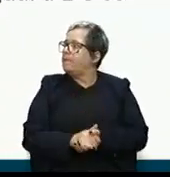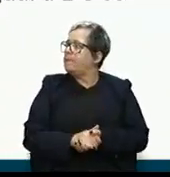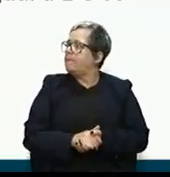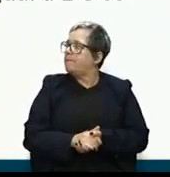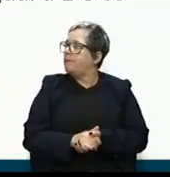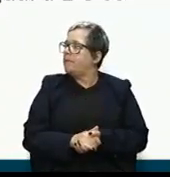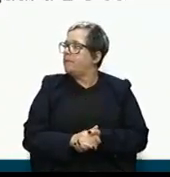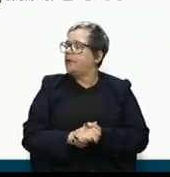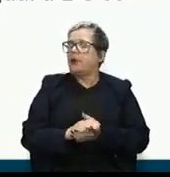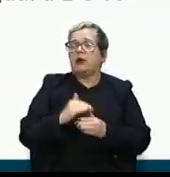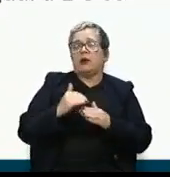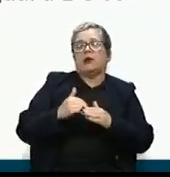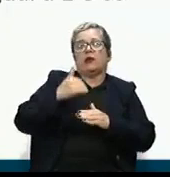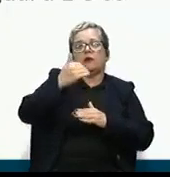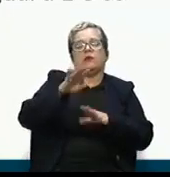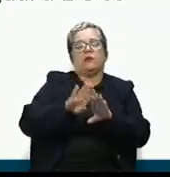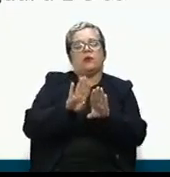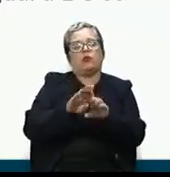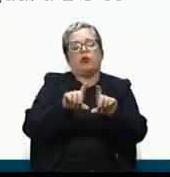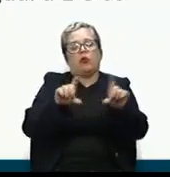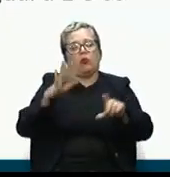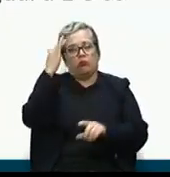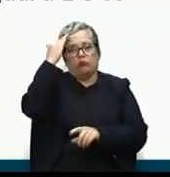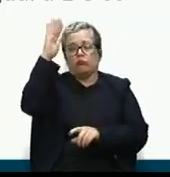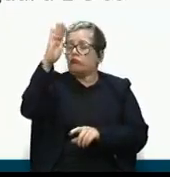e acima da diagonal principal,